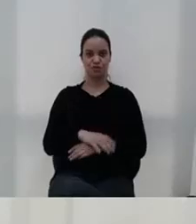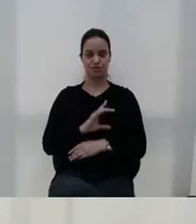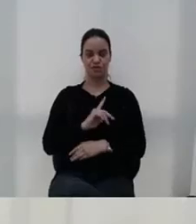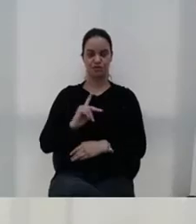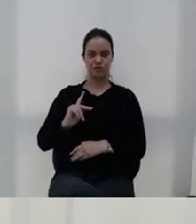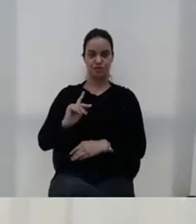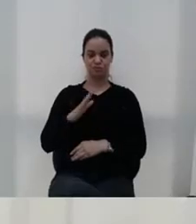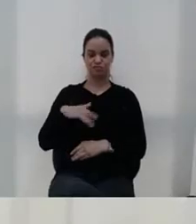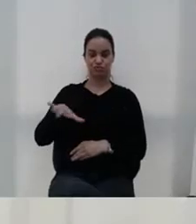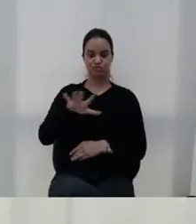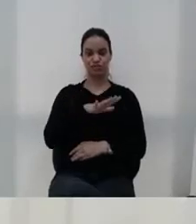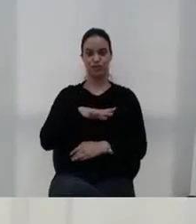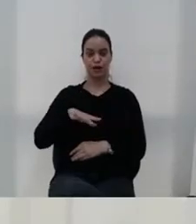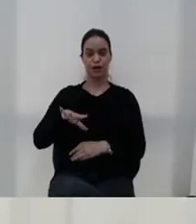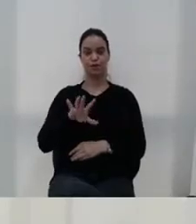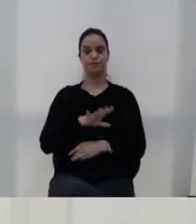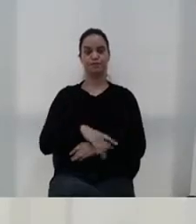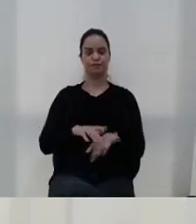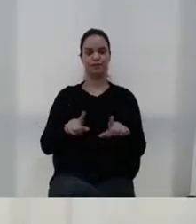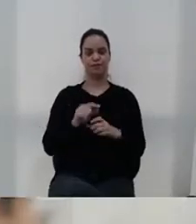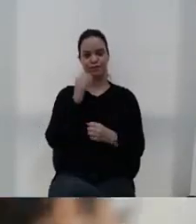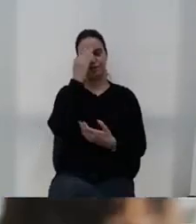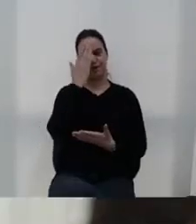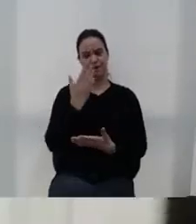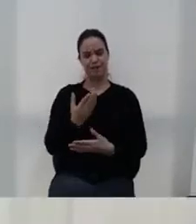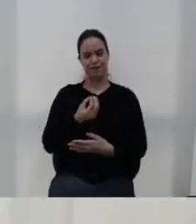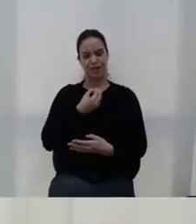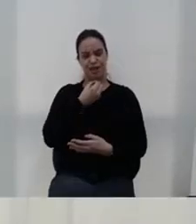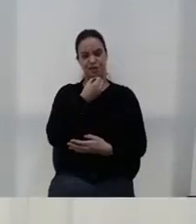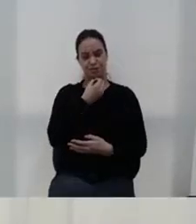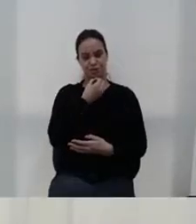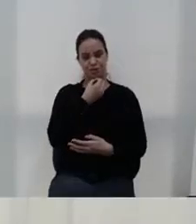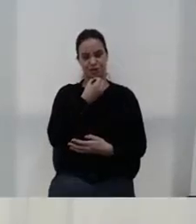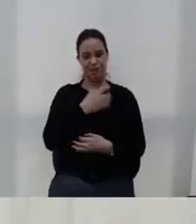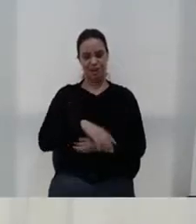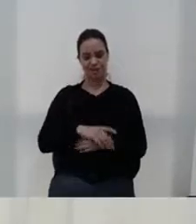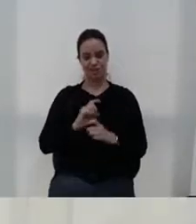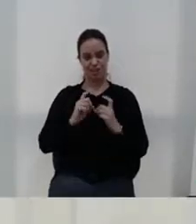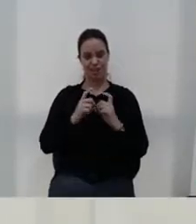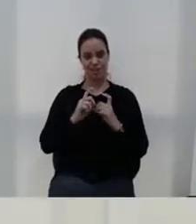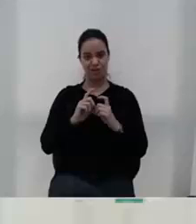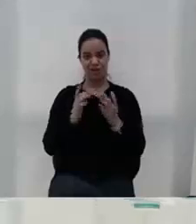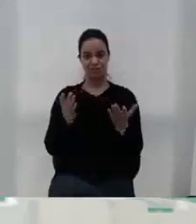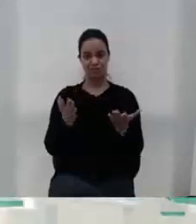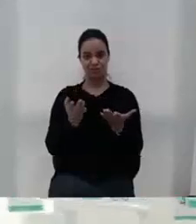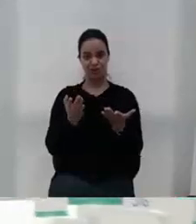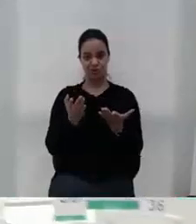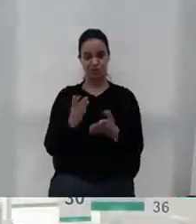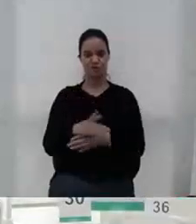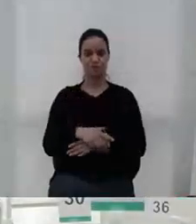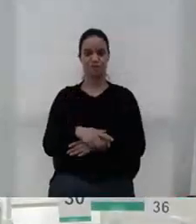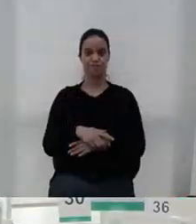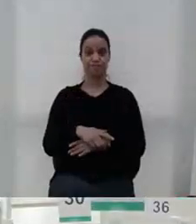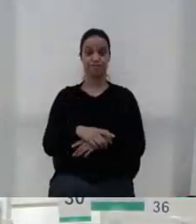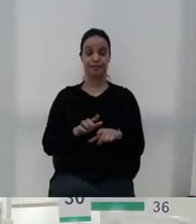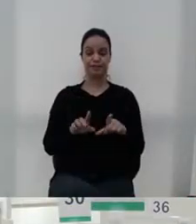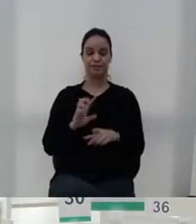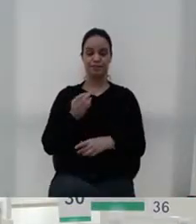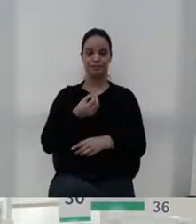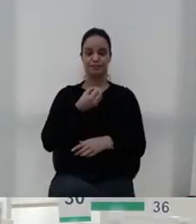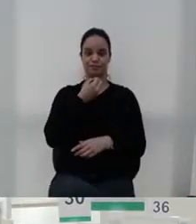Geral, doutora Luciana Jordão. Agradeço a oportunidade dessa sessão estar sendo realizada aqui no Conselho Superior e a